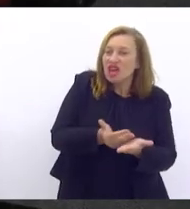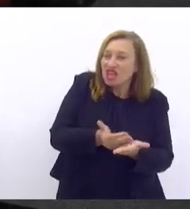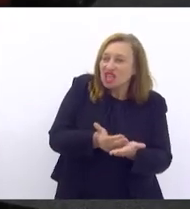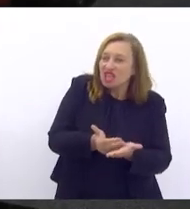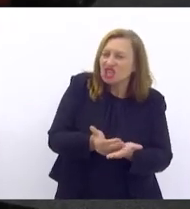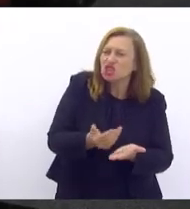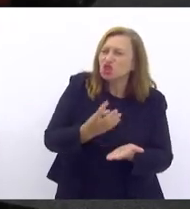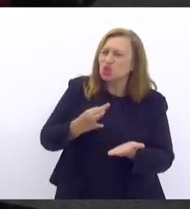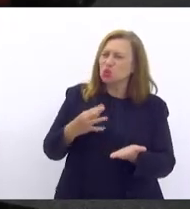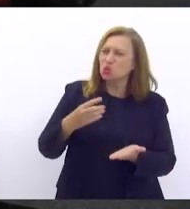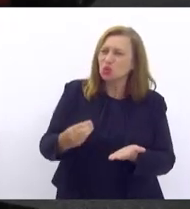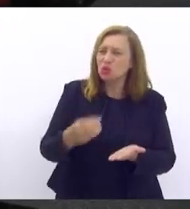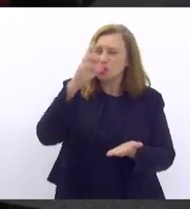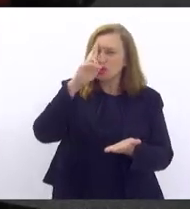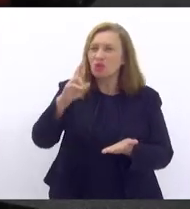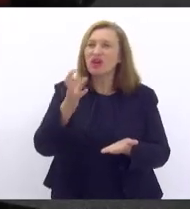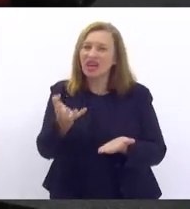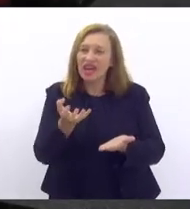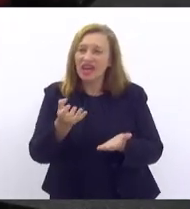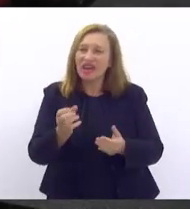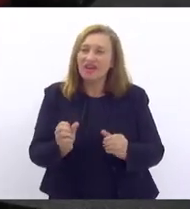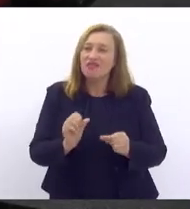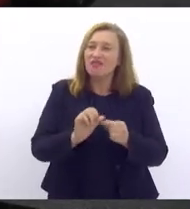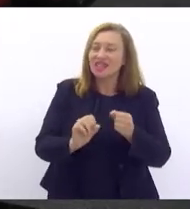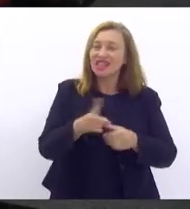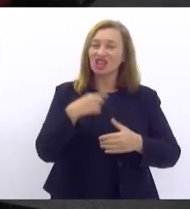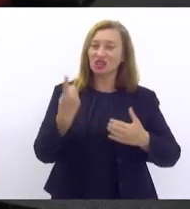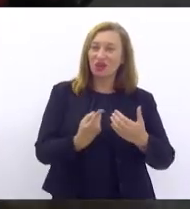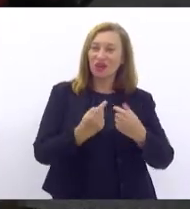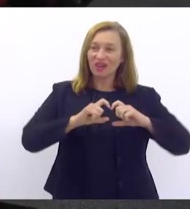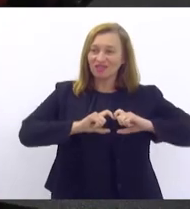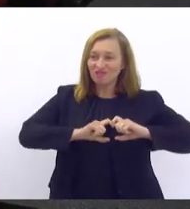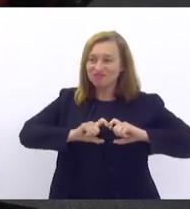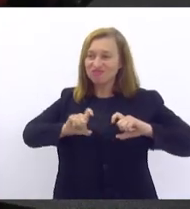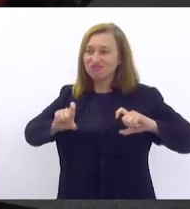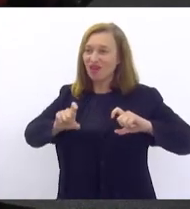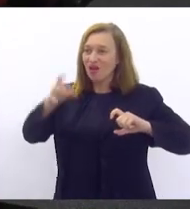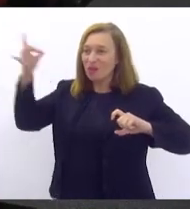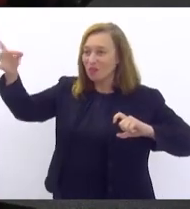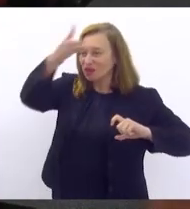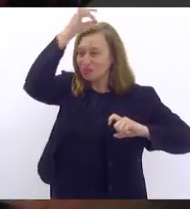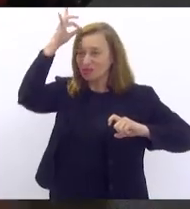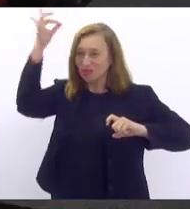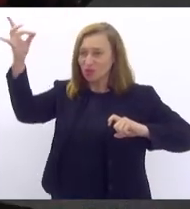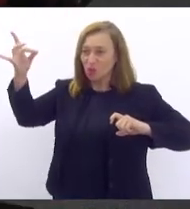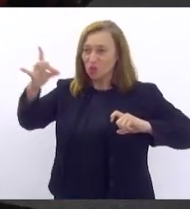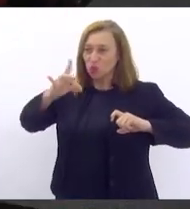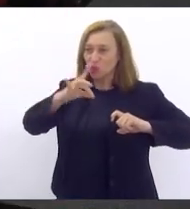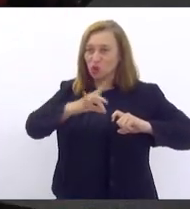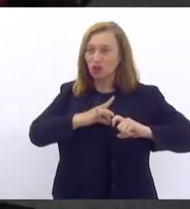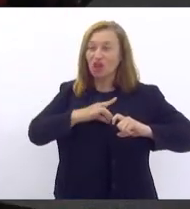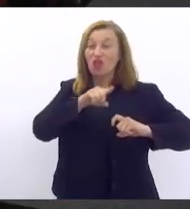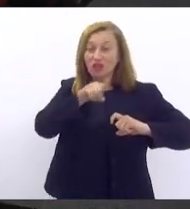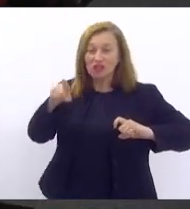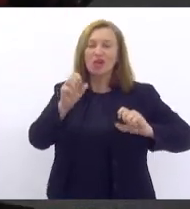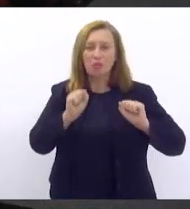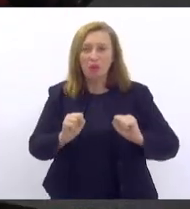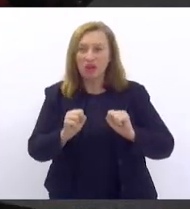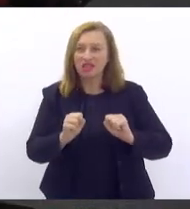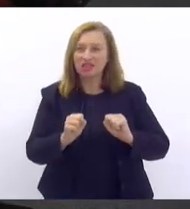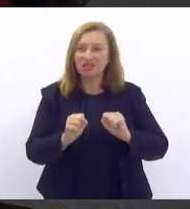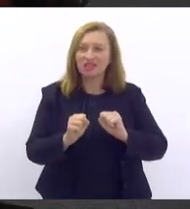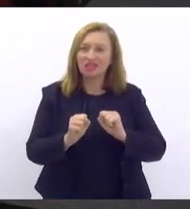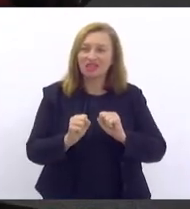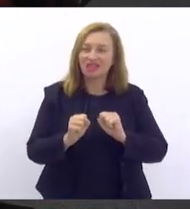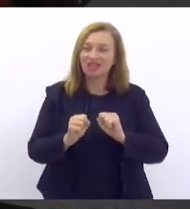aquilo que o Senhor quer fazer e nós estamos abertos para a obra do Espírito Santo em nós. Então, você pode fechar os teus olhos, colocar a mão no